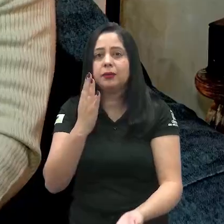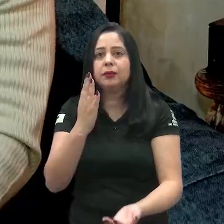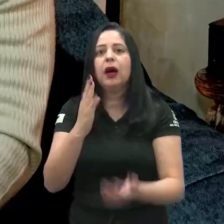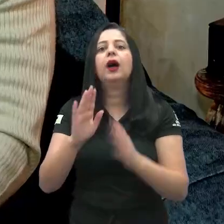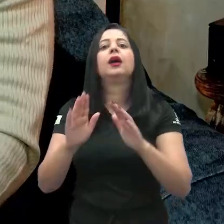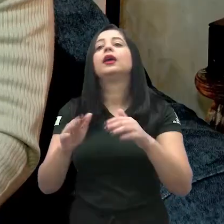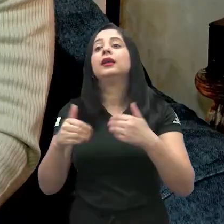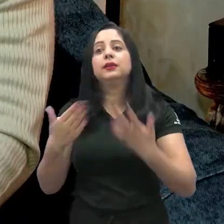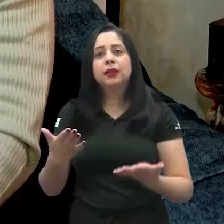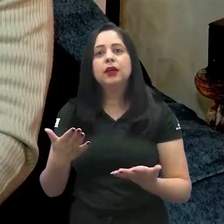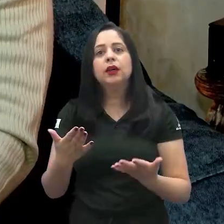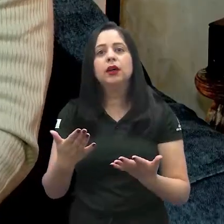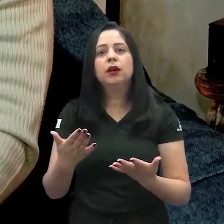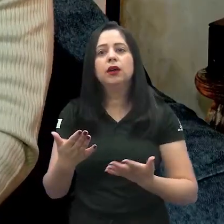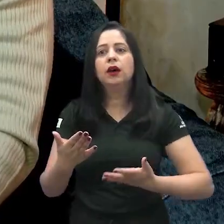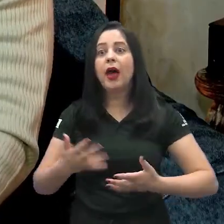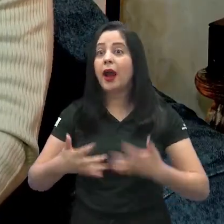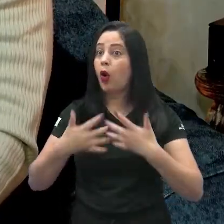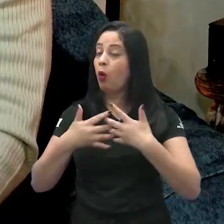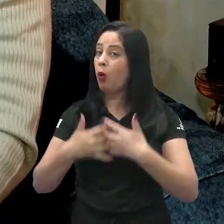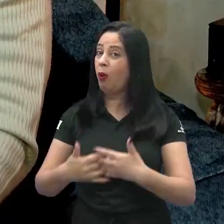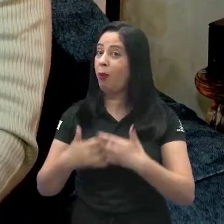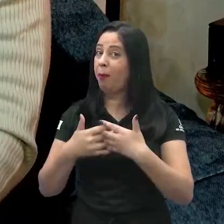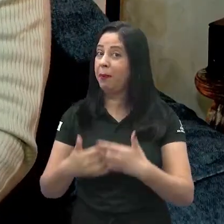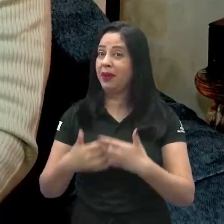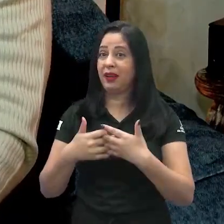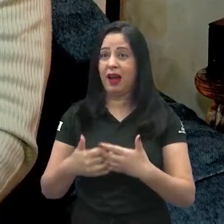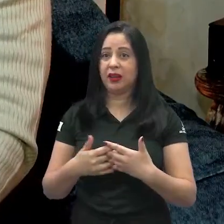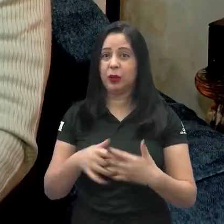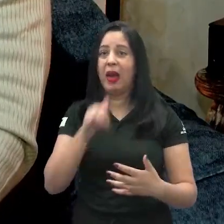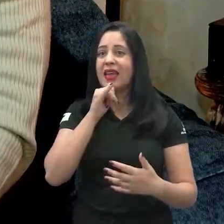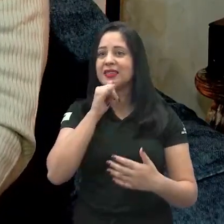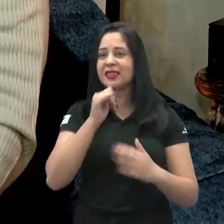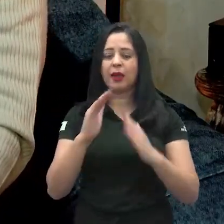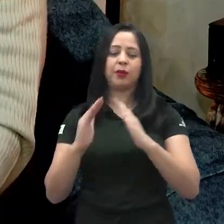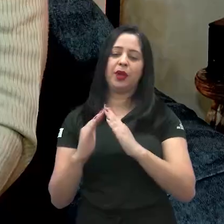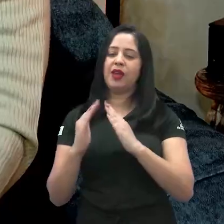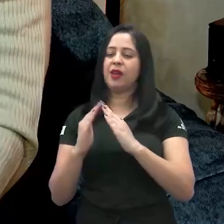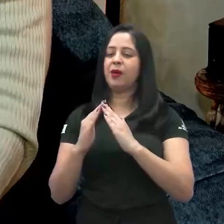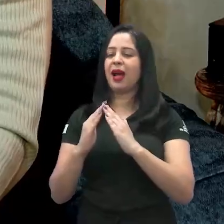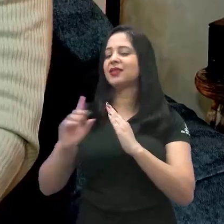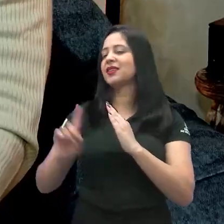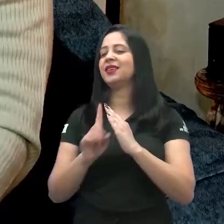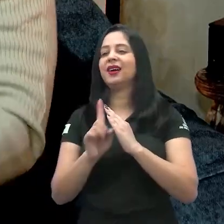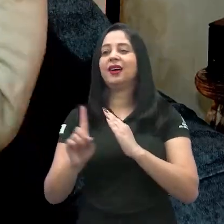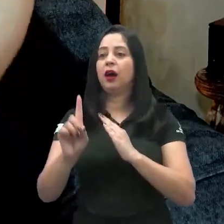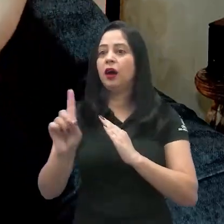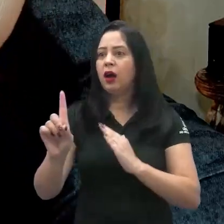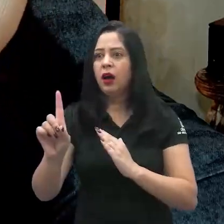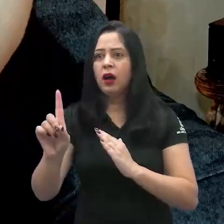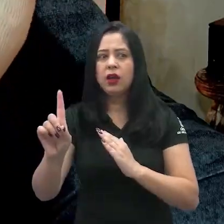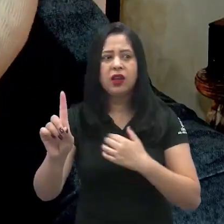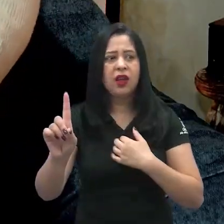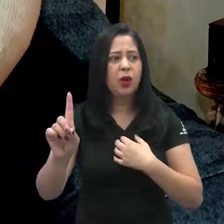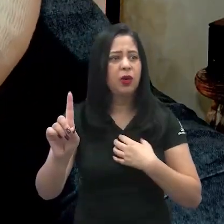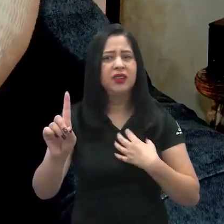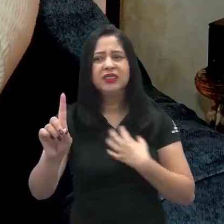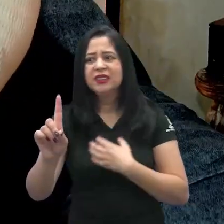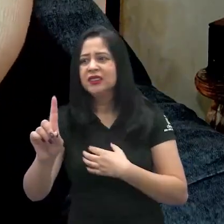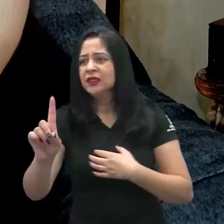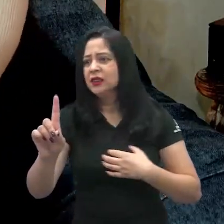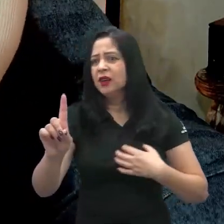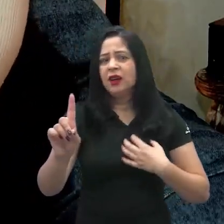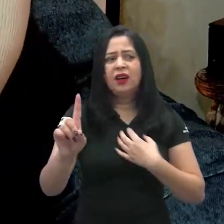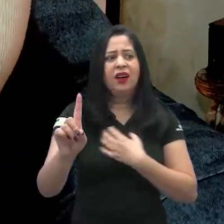Então, assim, pra mim era muito complicado sentir isso fora de casa, porque se uma pessoa desavisada